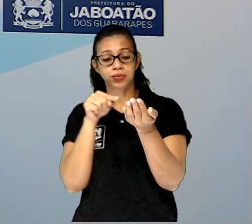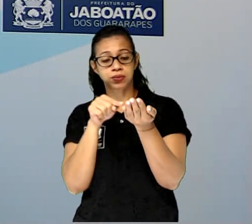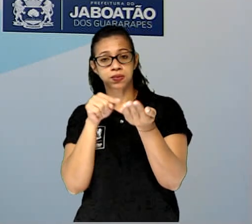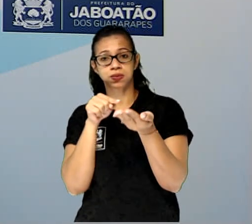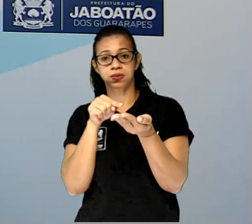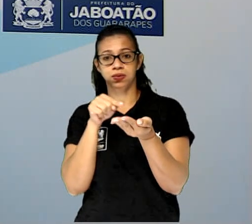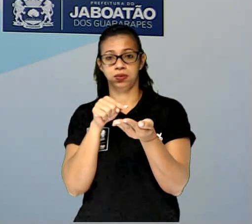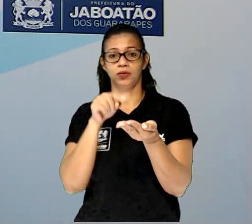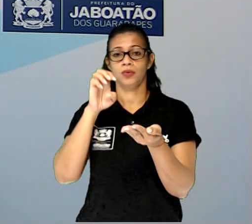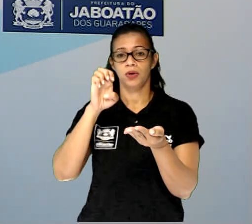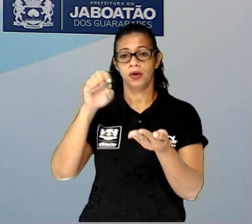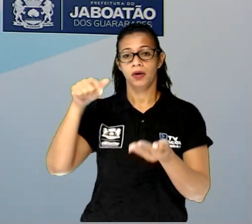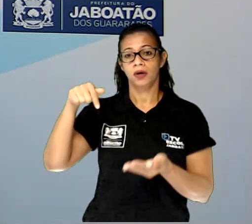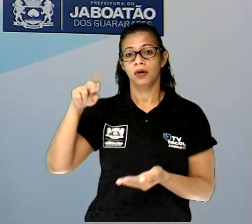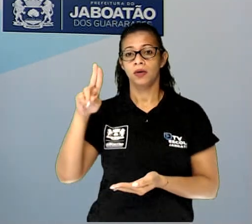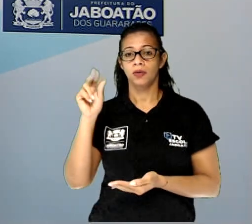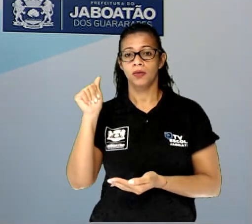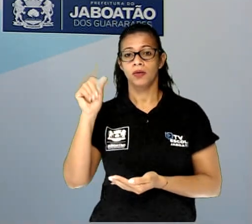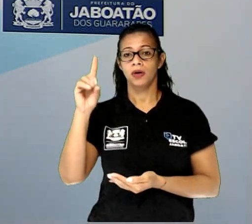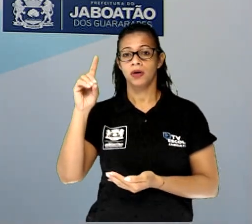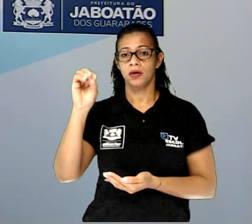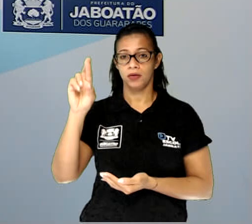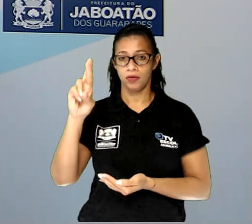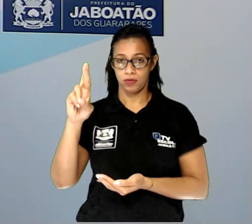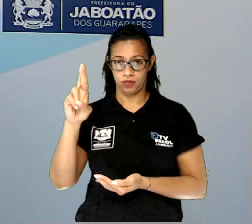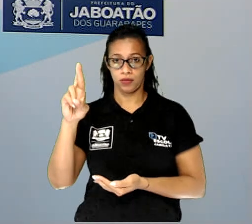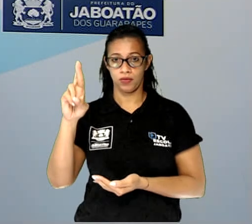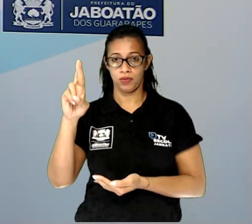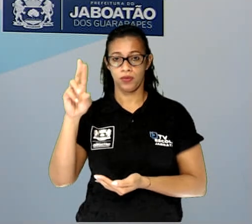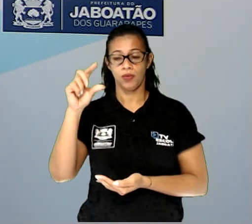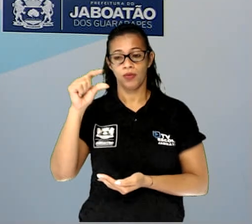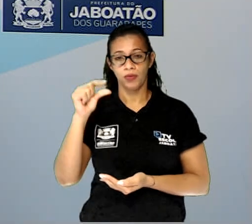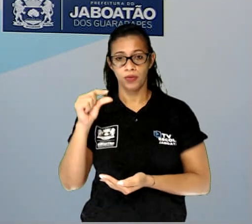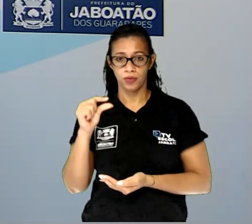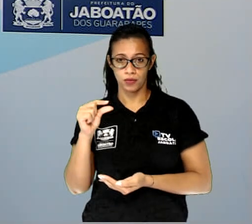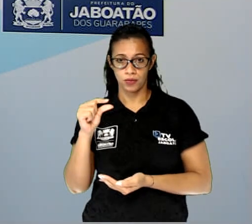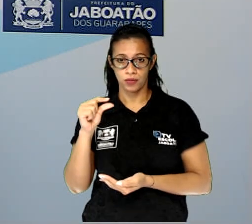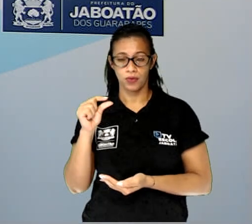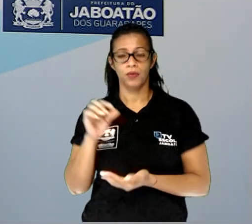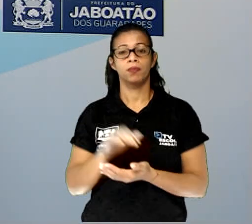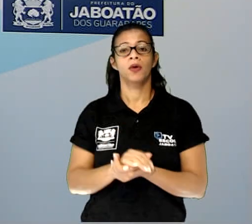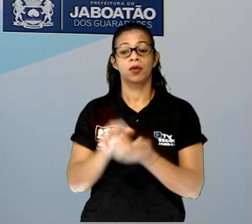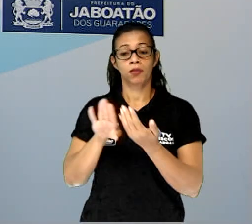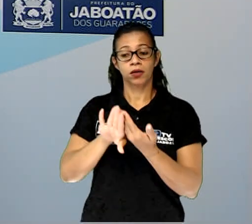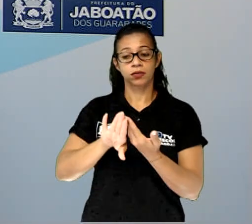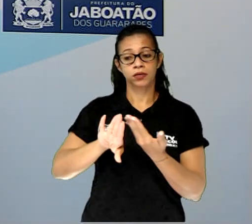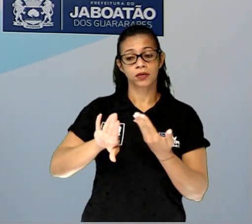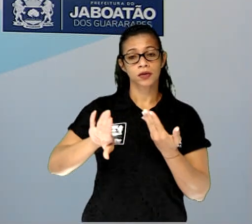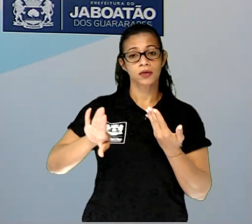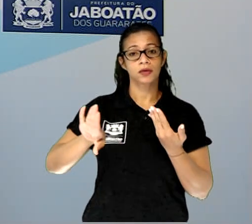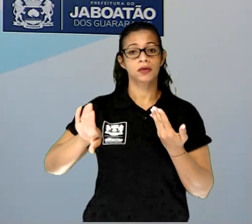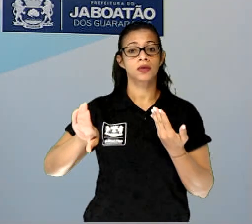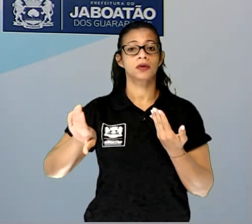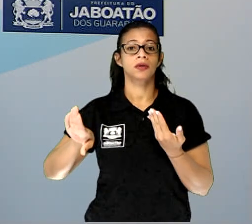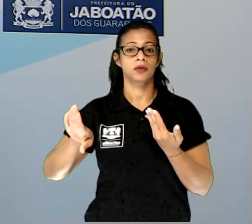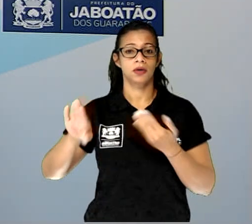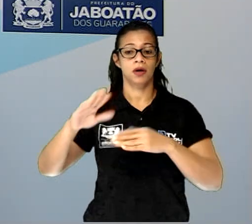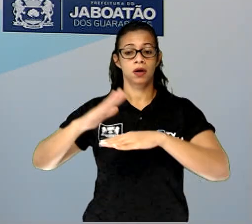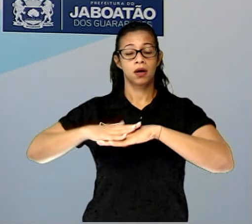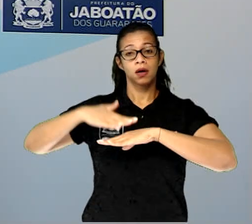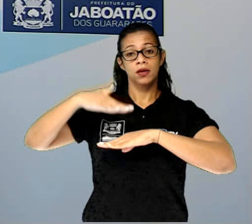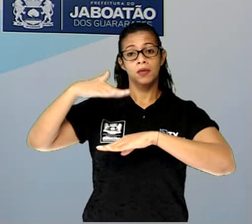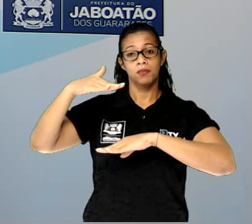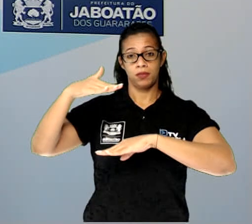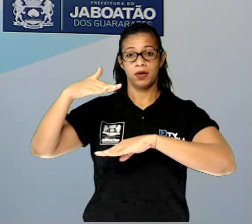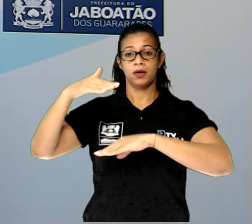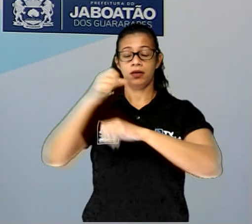ser menor iluminada, tá? E assim, ó, quanto mais a gente se distancia do Equador, mais aumenta a área iluminada por conta